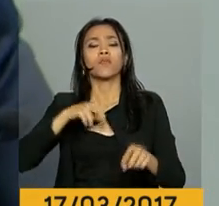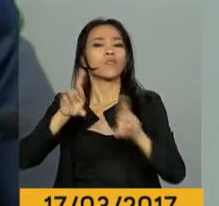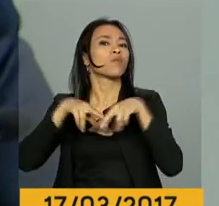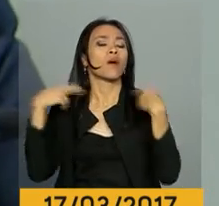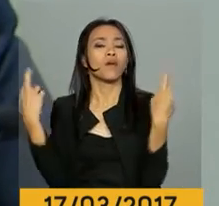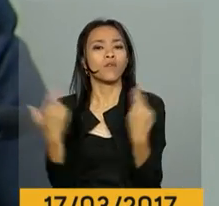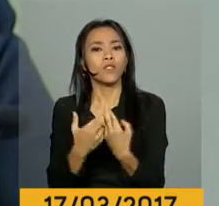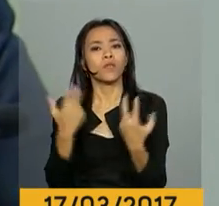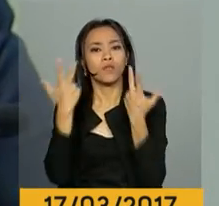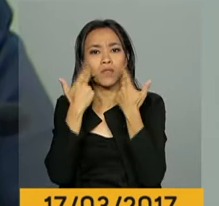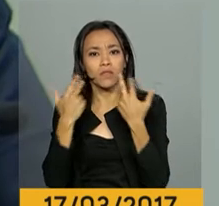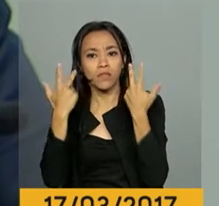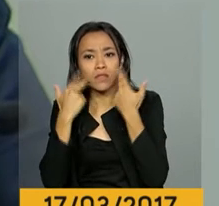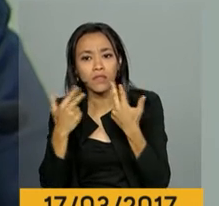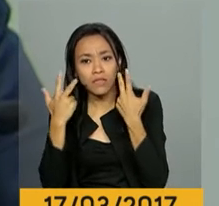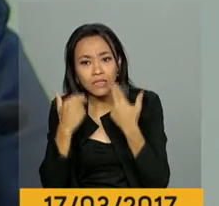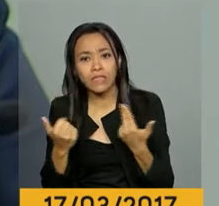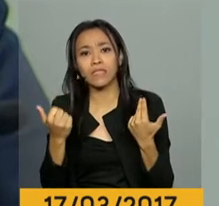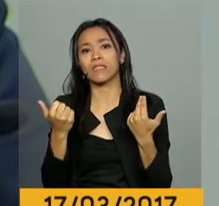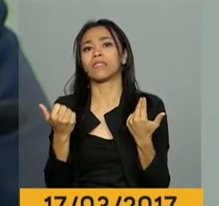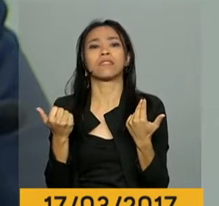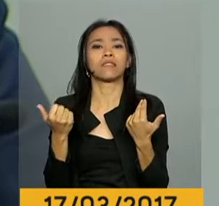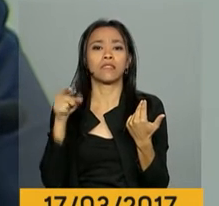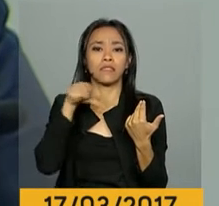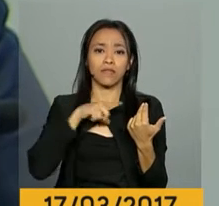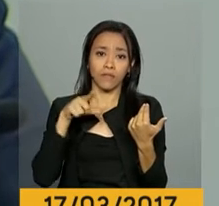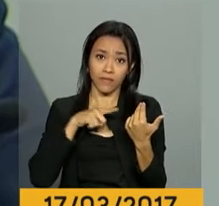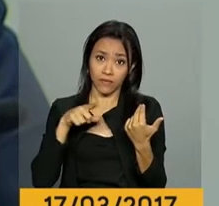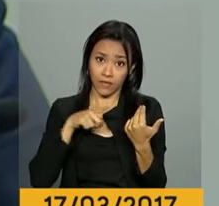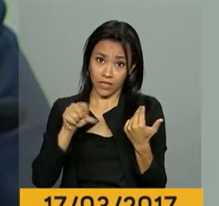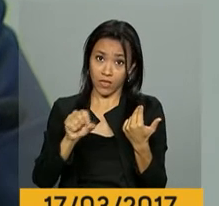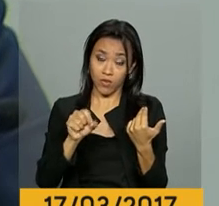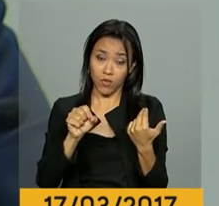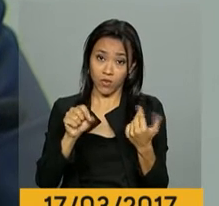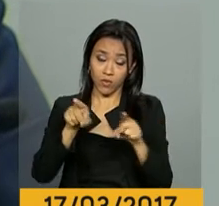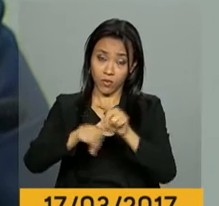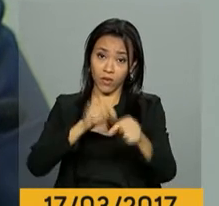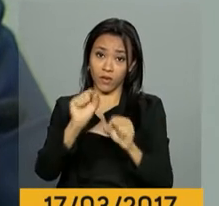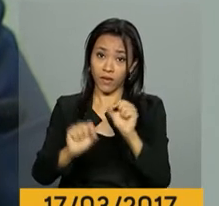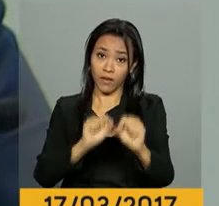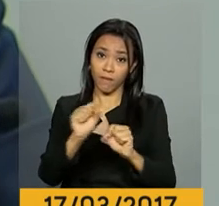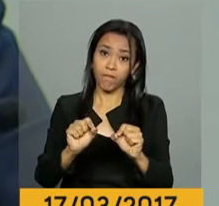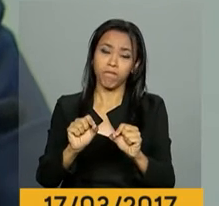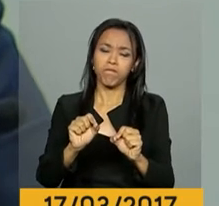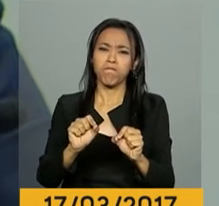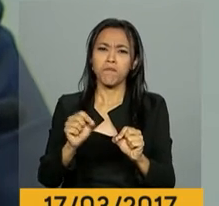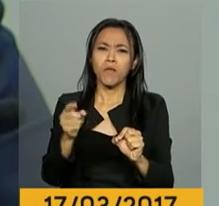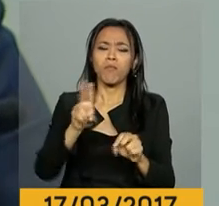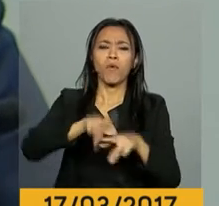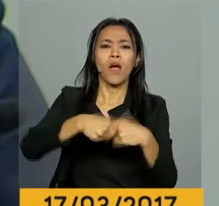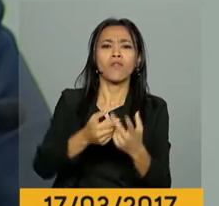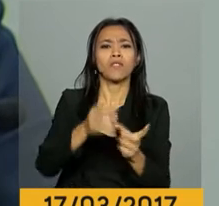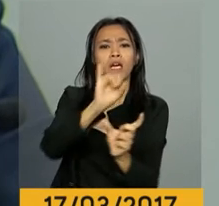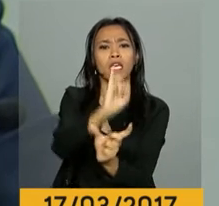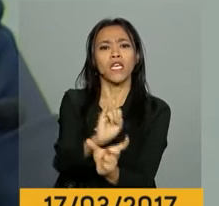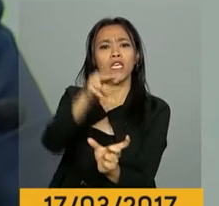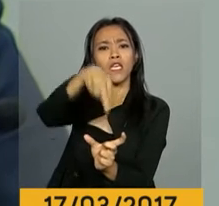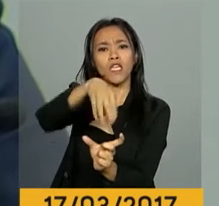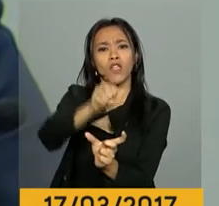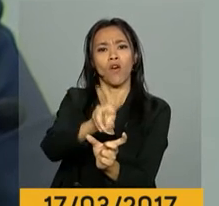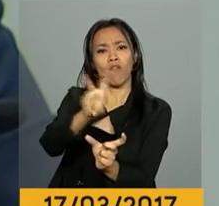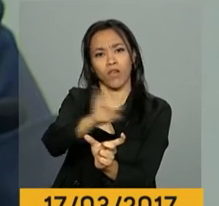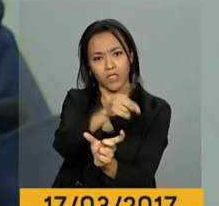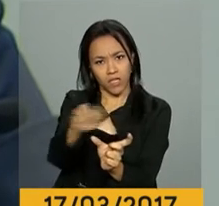natureza, e há patentes lá pleiteadas há 10 anos em face da inovação tecnológica,